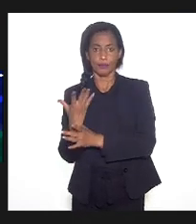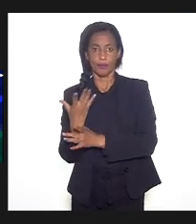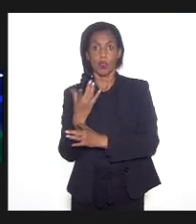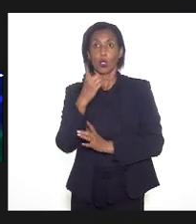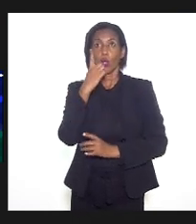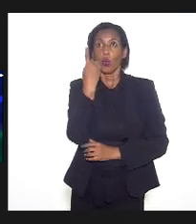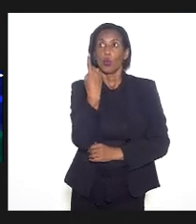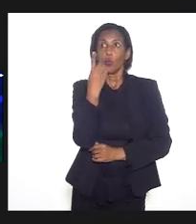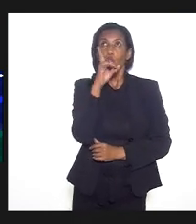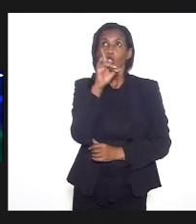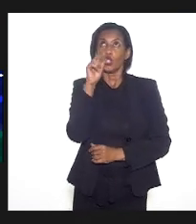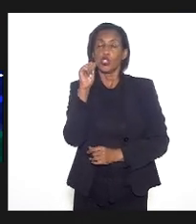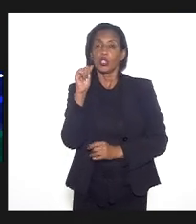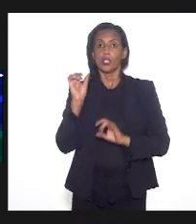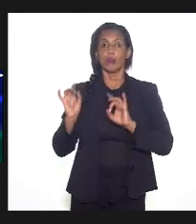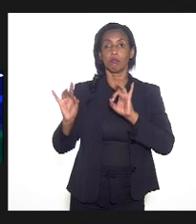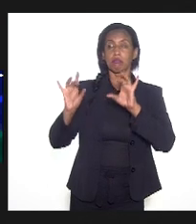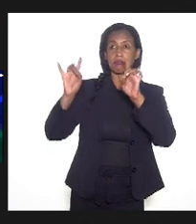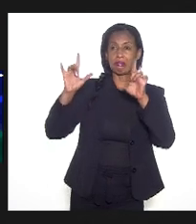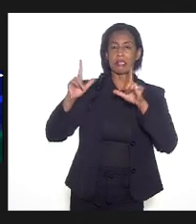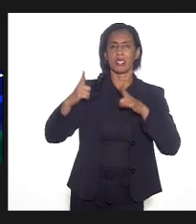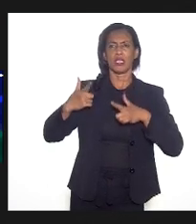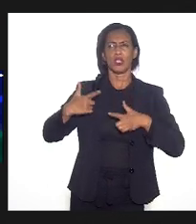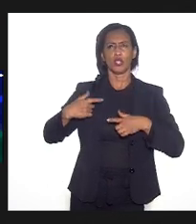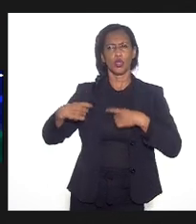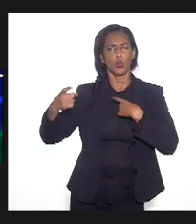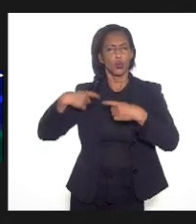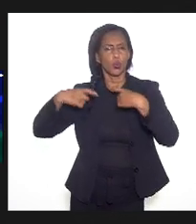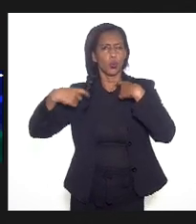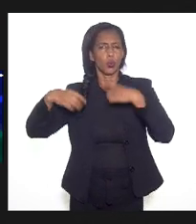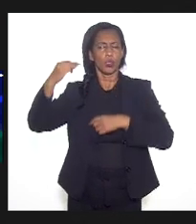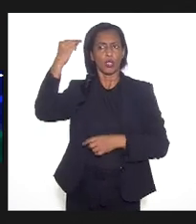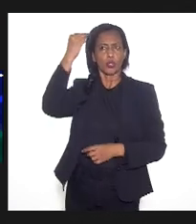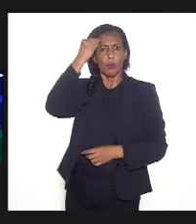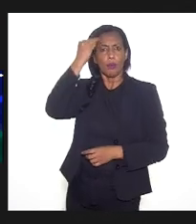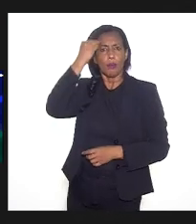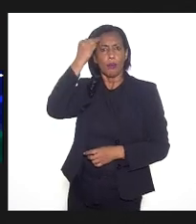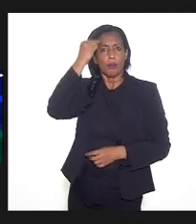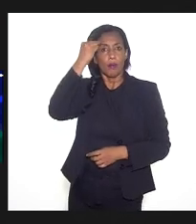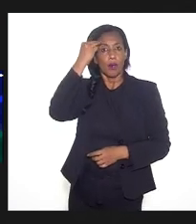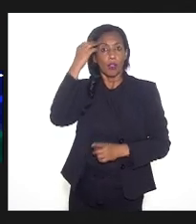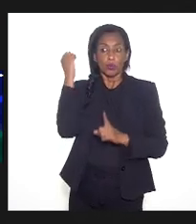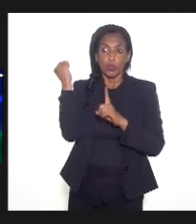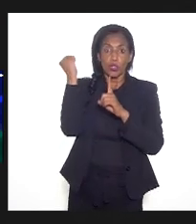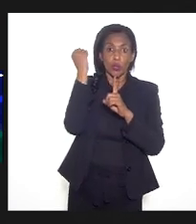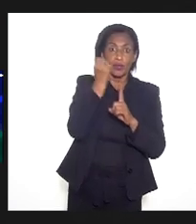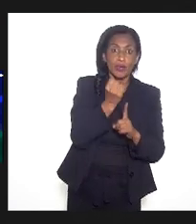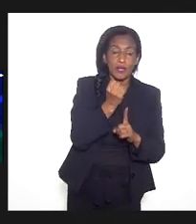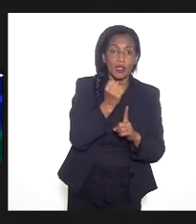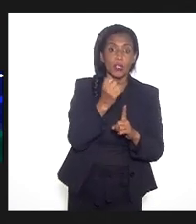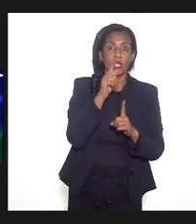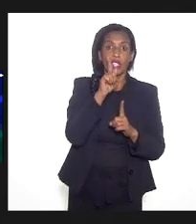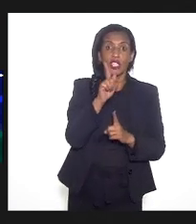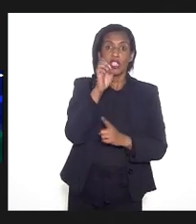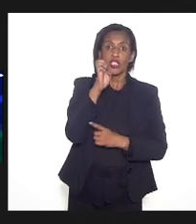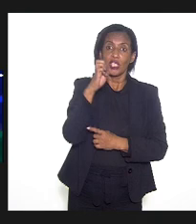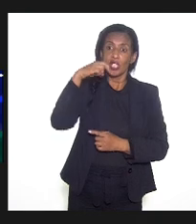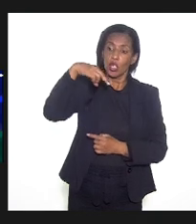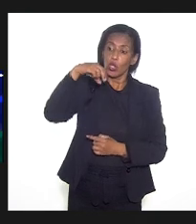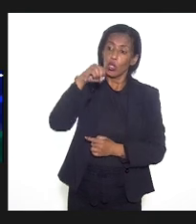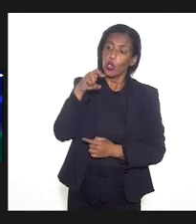dia específico de luta, de memória do genocídio, essa palavra pode ter sido